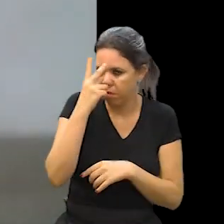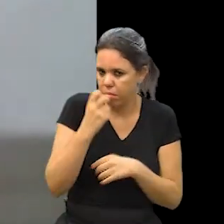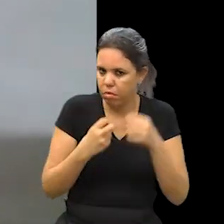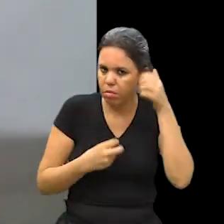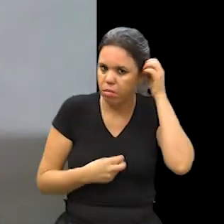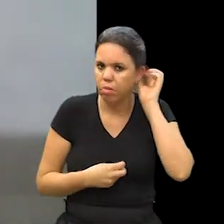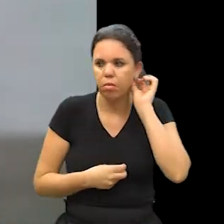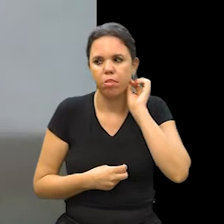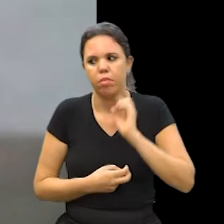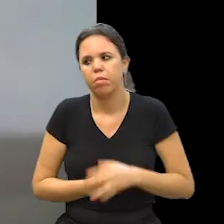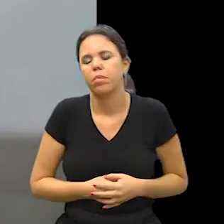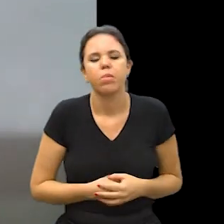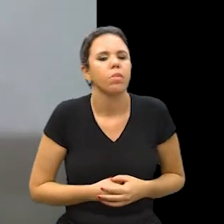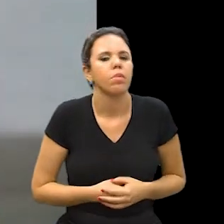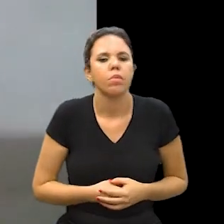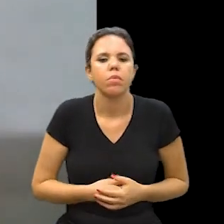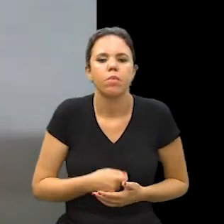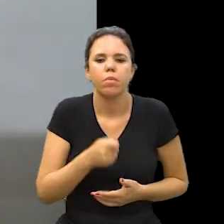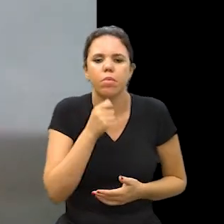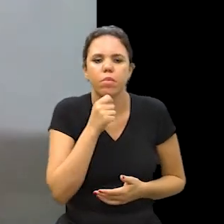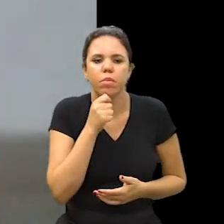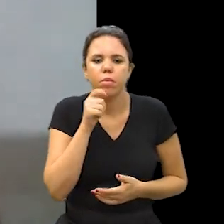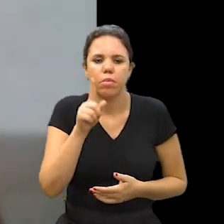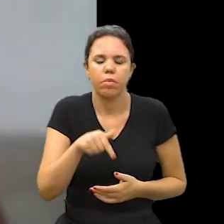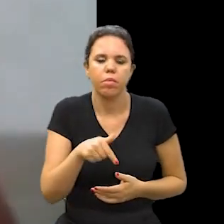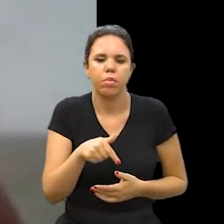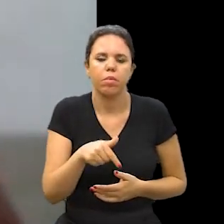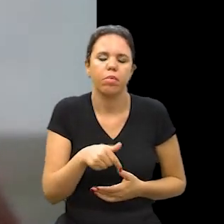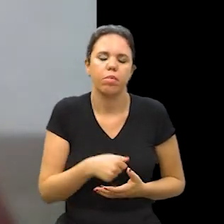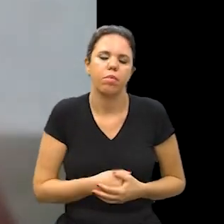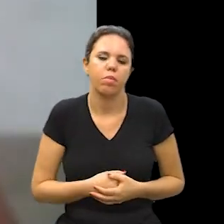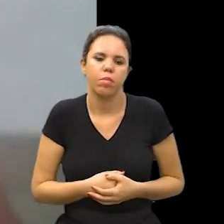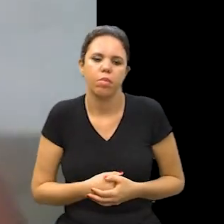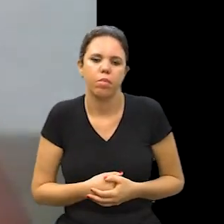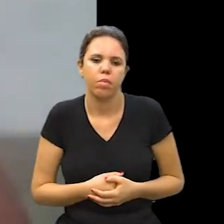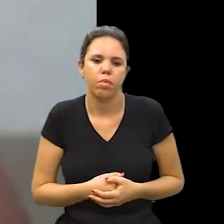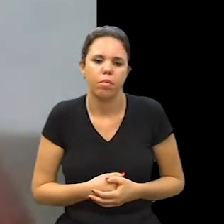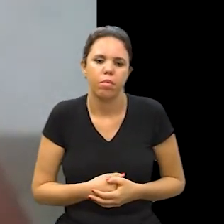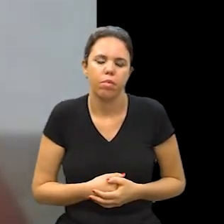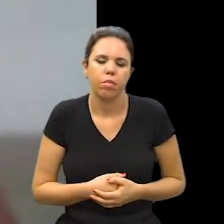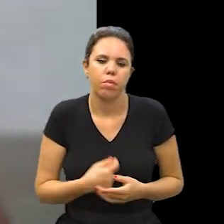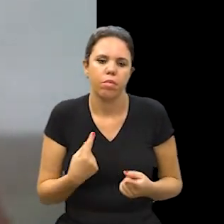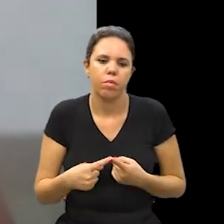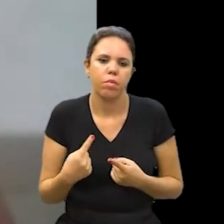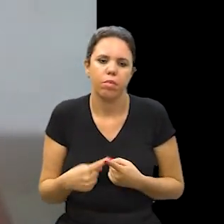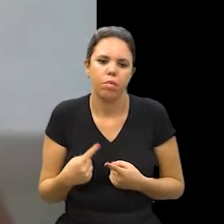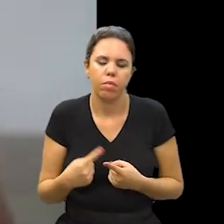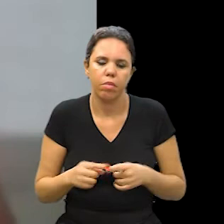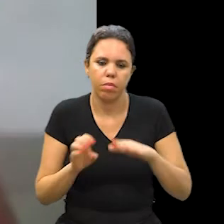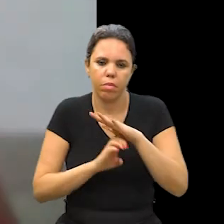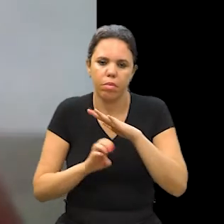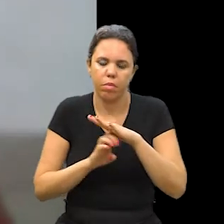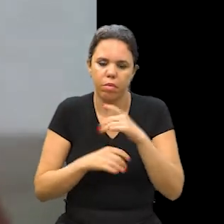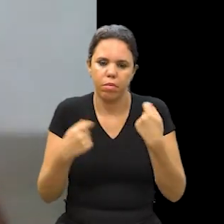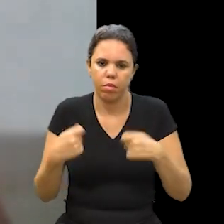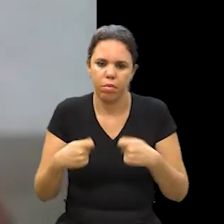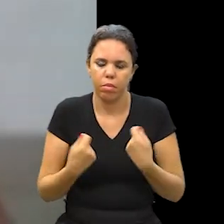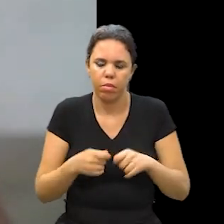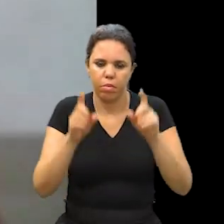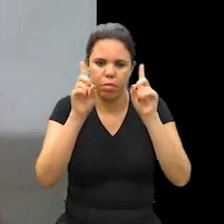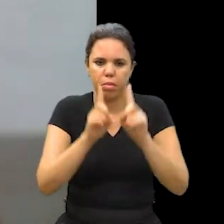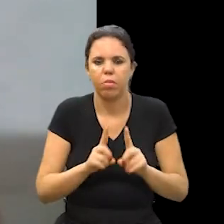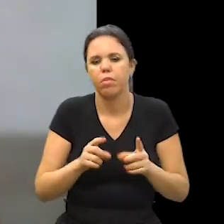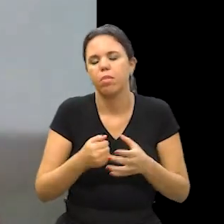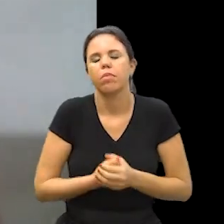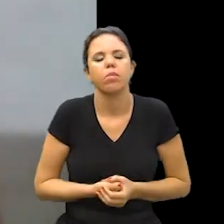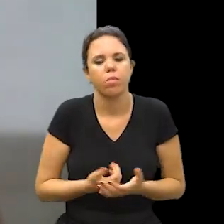visual, ela ainda é muito colocada à margem, né? Porque, assim, se uma empresa vai precisar de um deficiente,